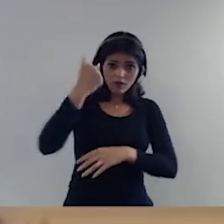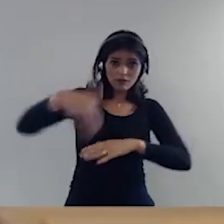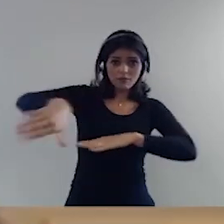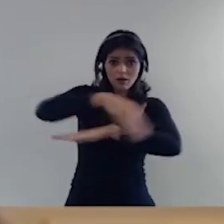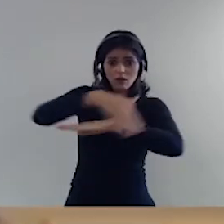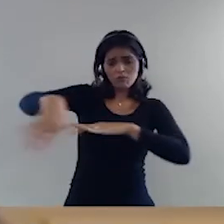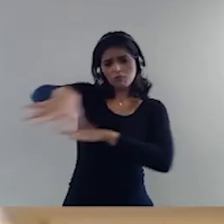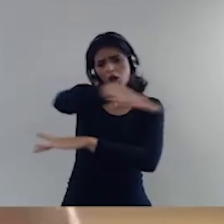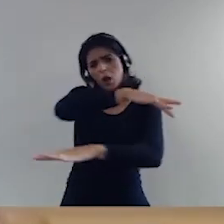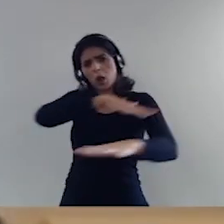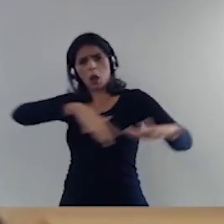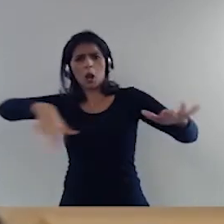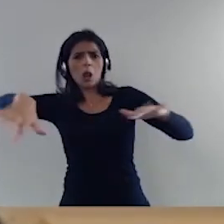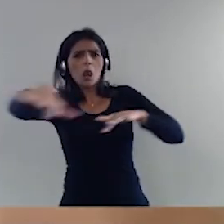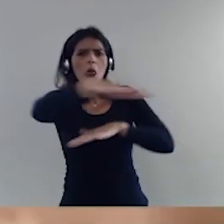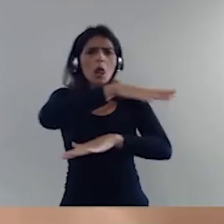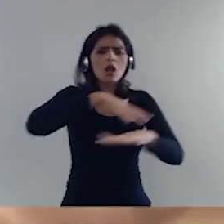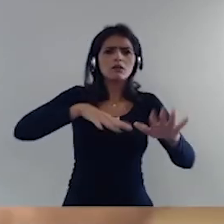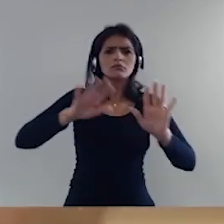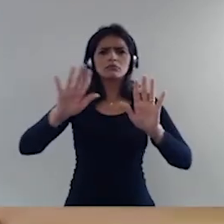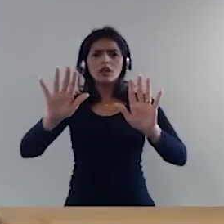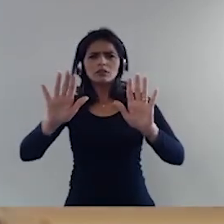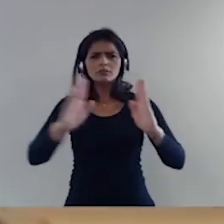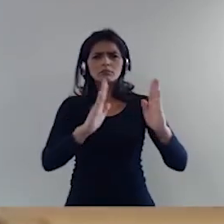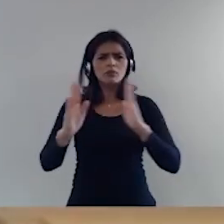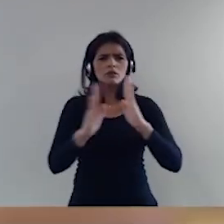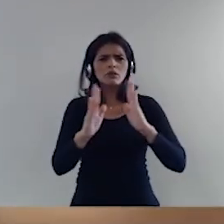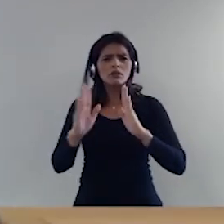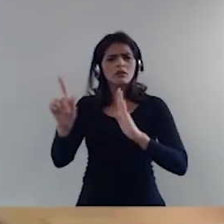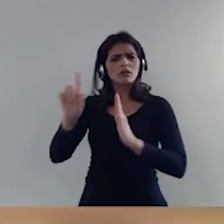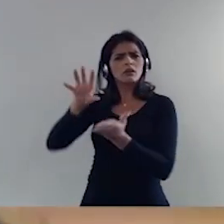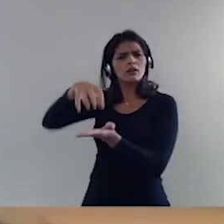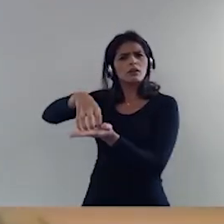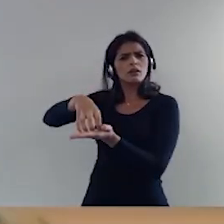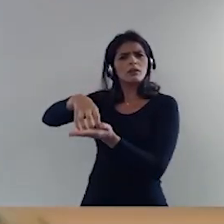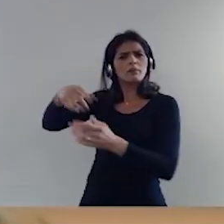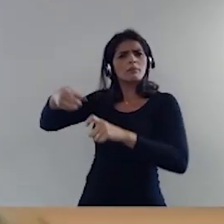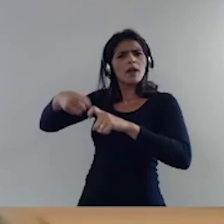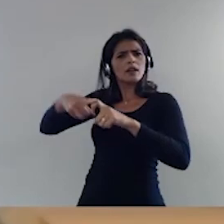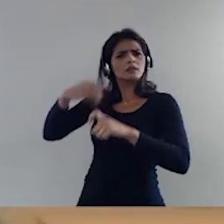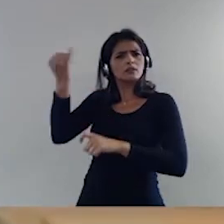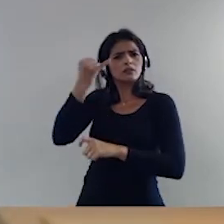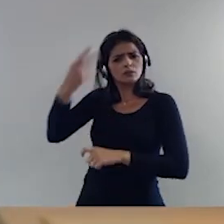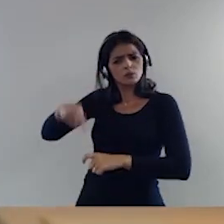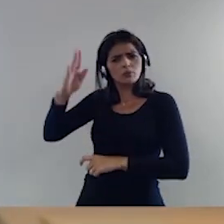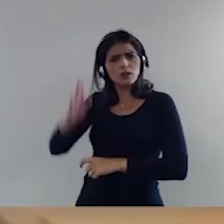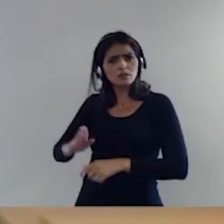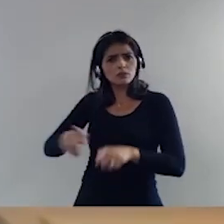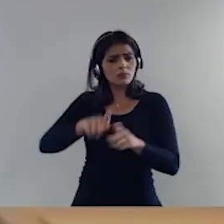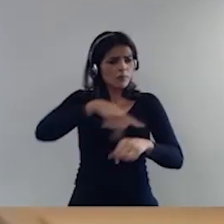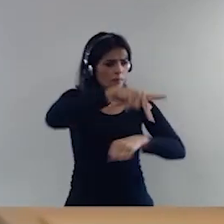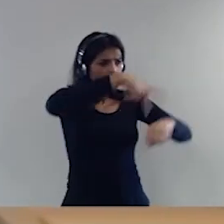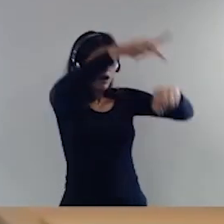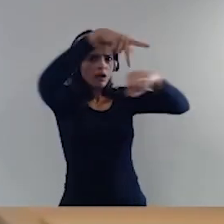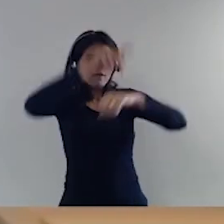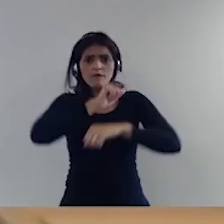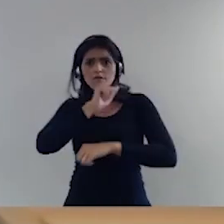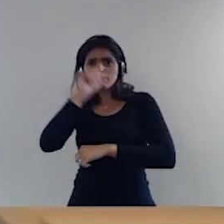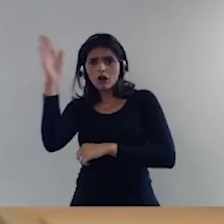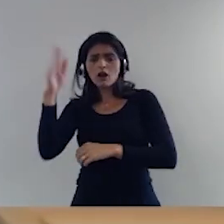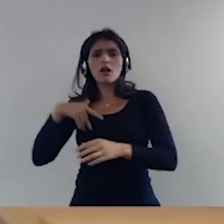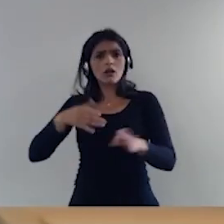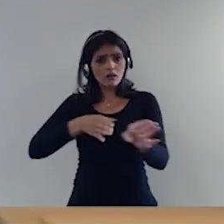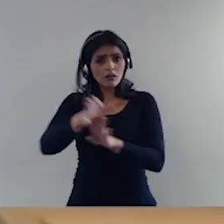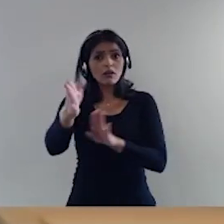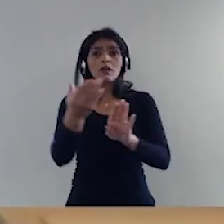num momento em que todas as entidades médicas relevantes internacionais e nacionais recomendavam o